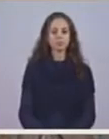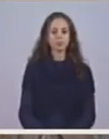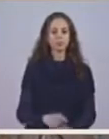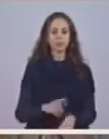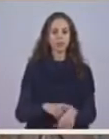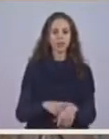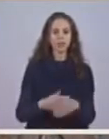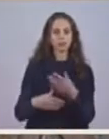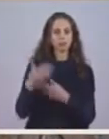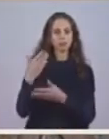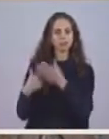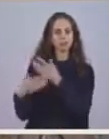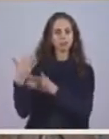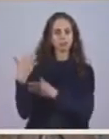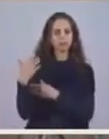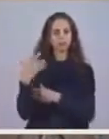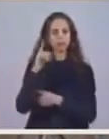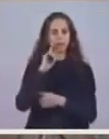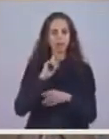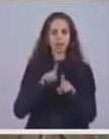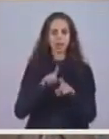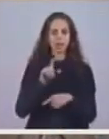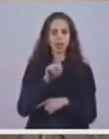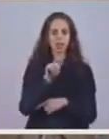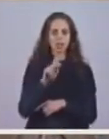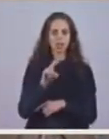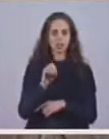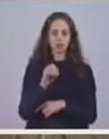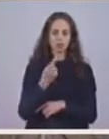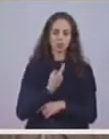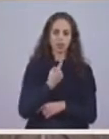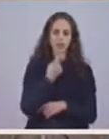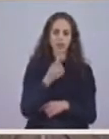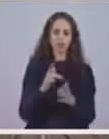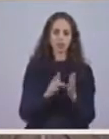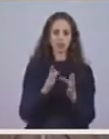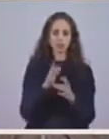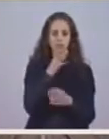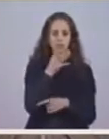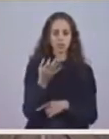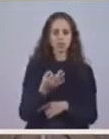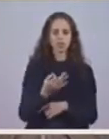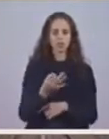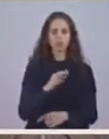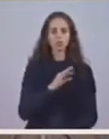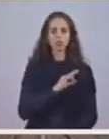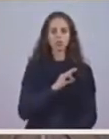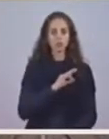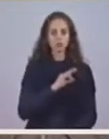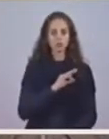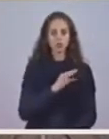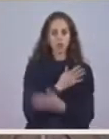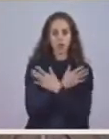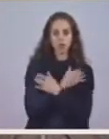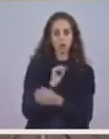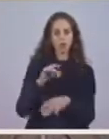Naquele tempo, as irmãs de Lázaro mandaram dizer a Jesus: Senhor, o teu amigo